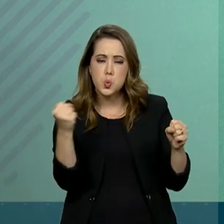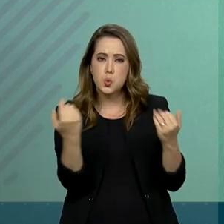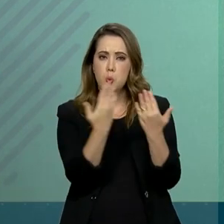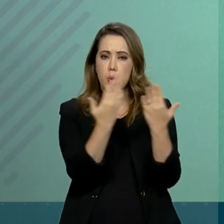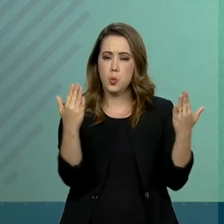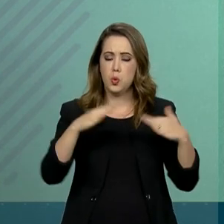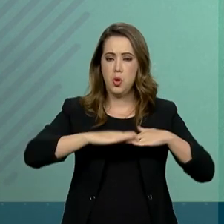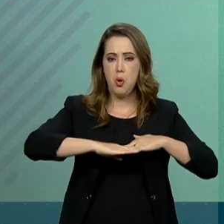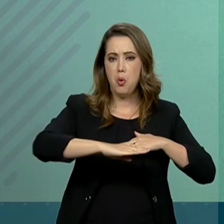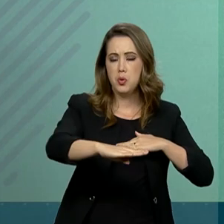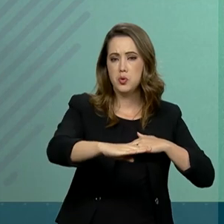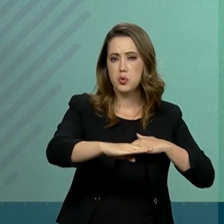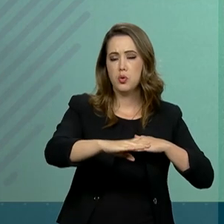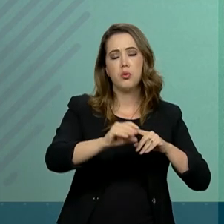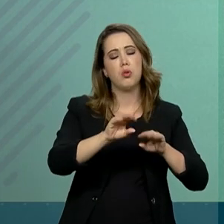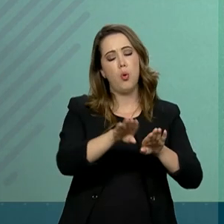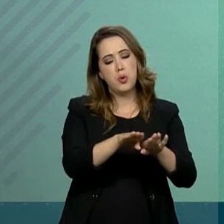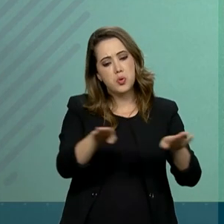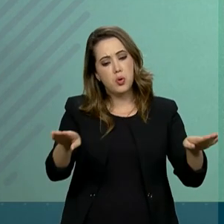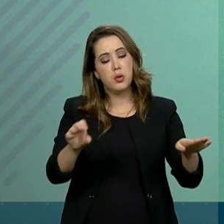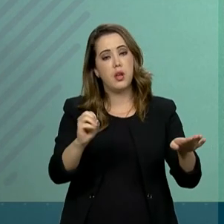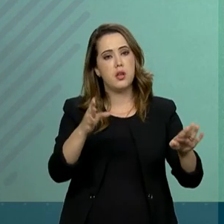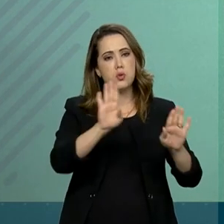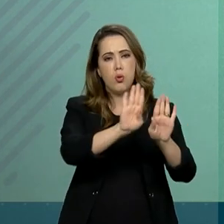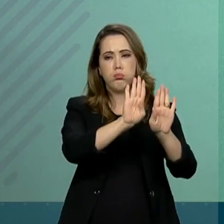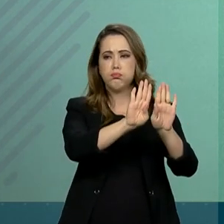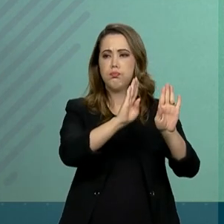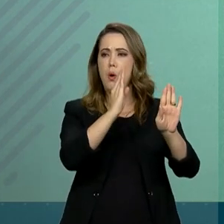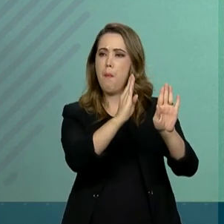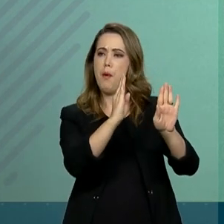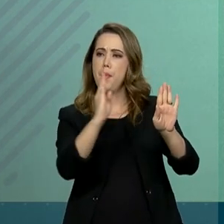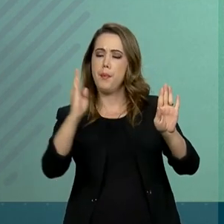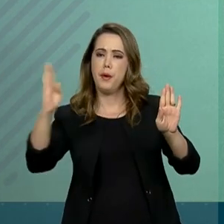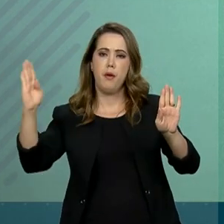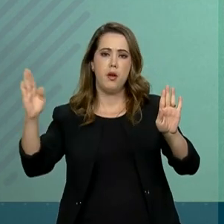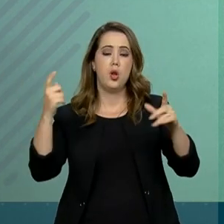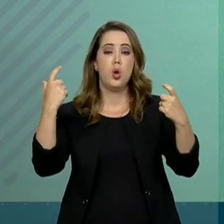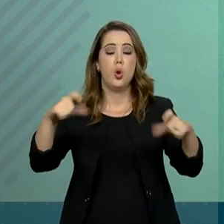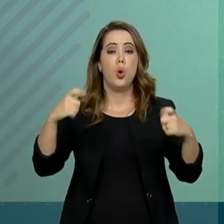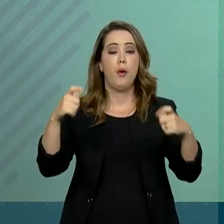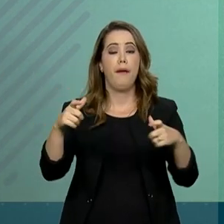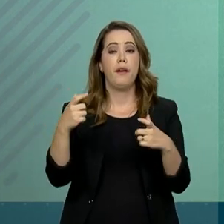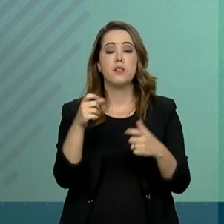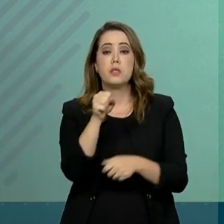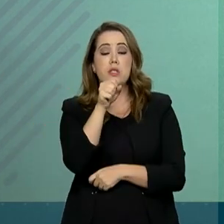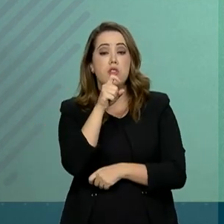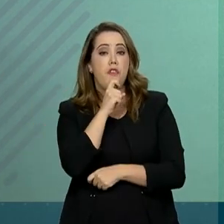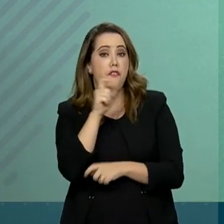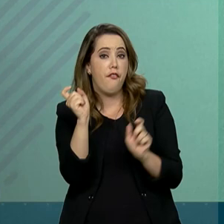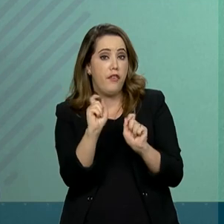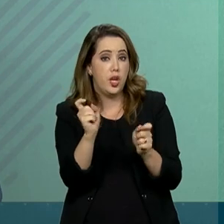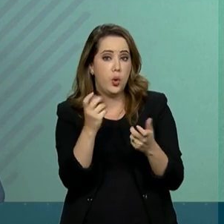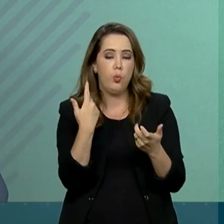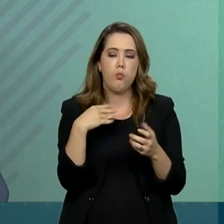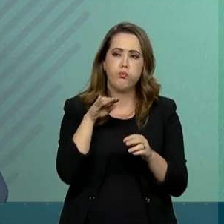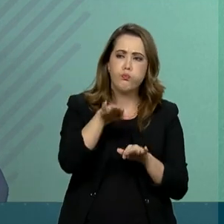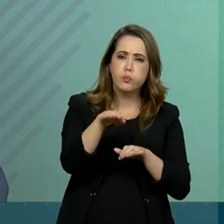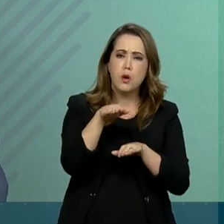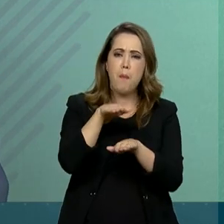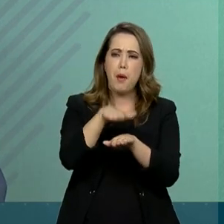horizontais e verticais ilhas de congelados câmaras frigoríficas entre